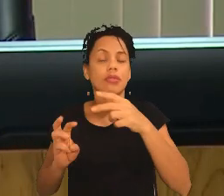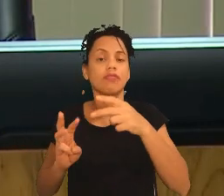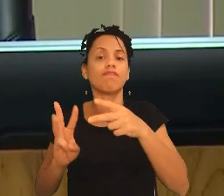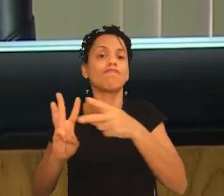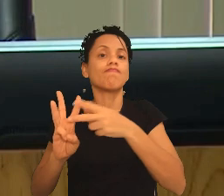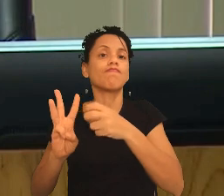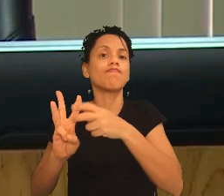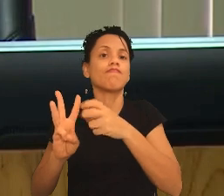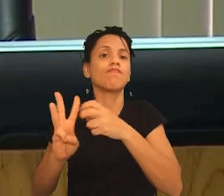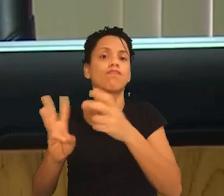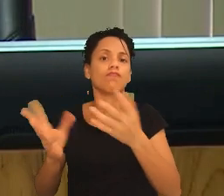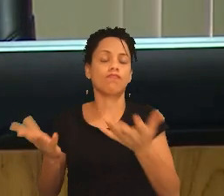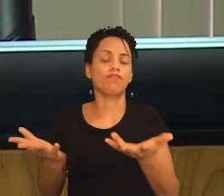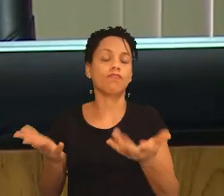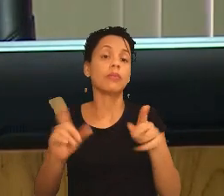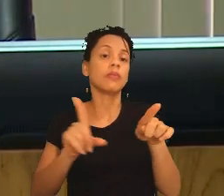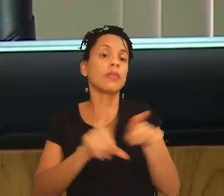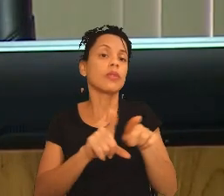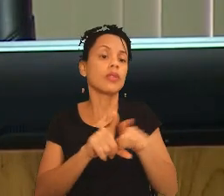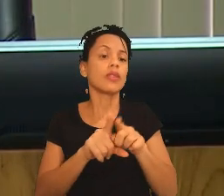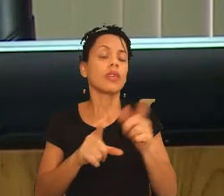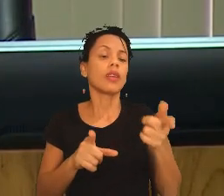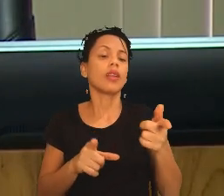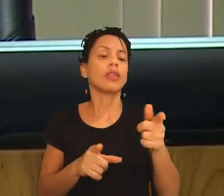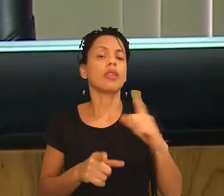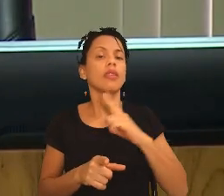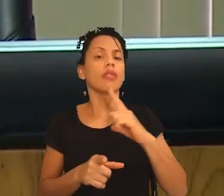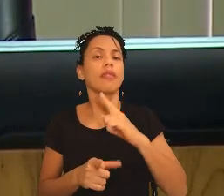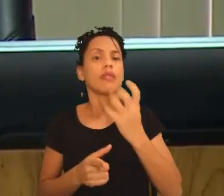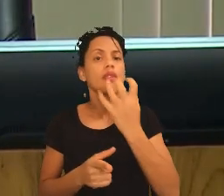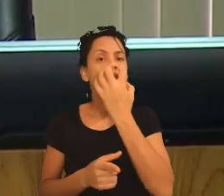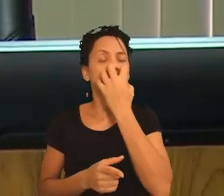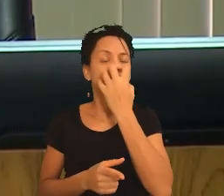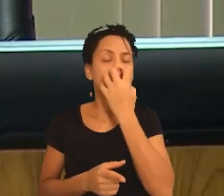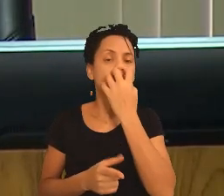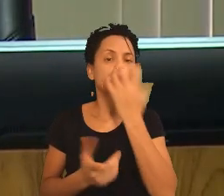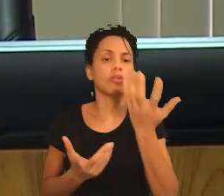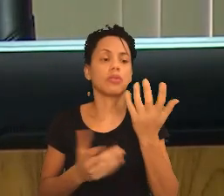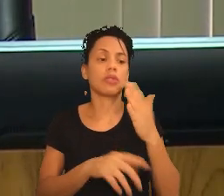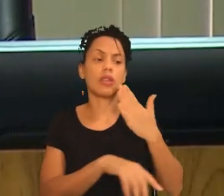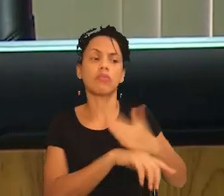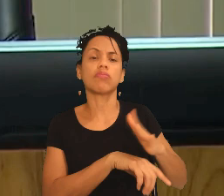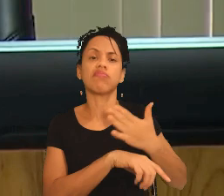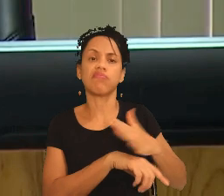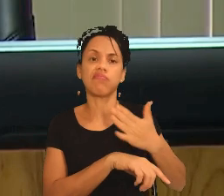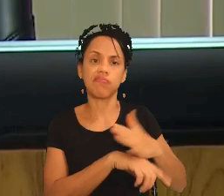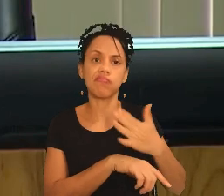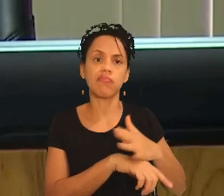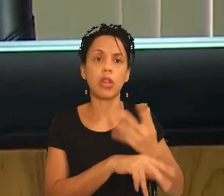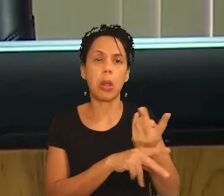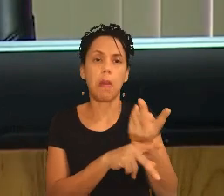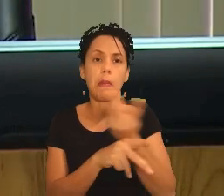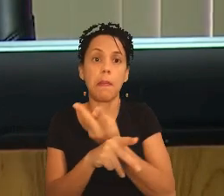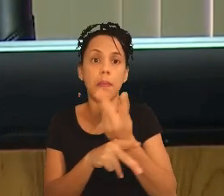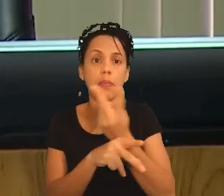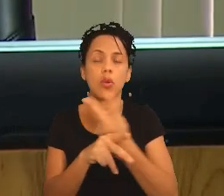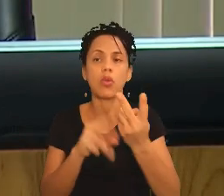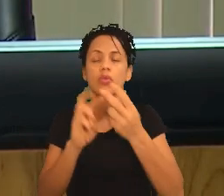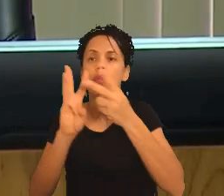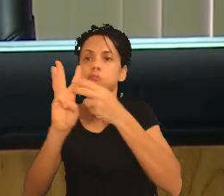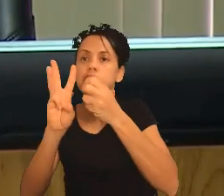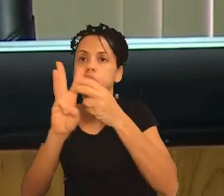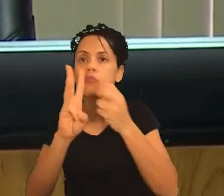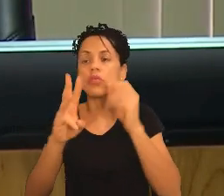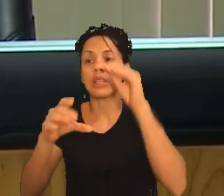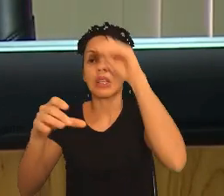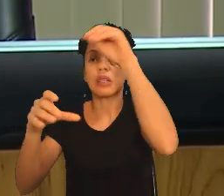os mesmos esquemas, como foi colocado. Então, o presídio militar que foi criado dentro da minha terra indígena, como eles